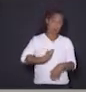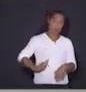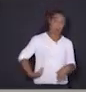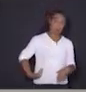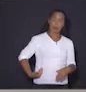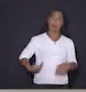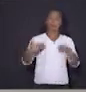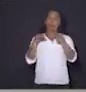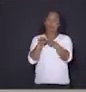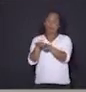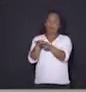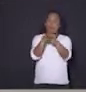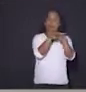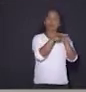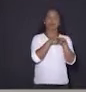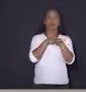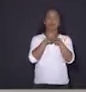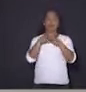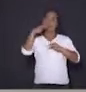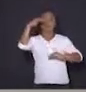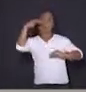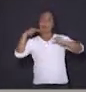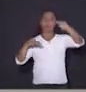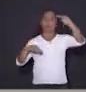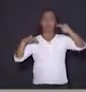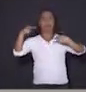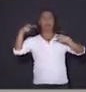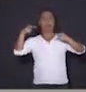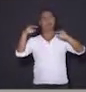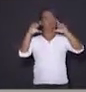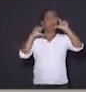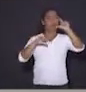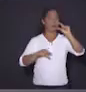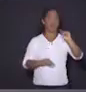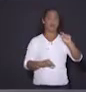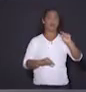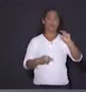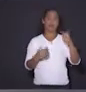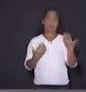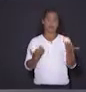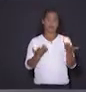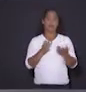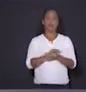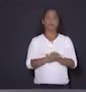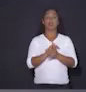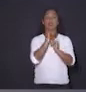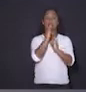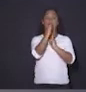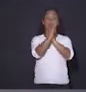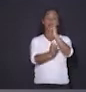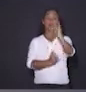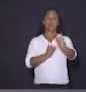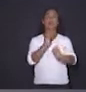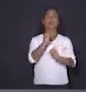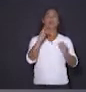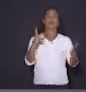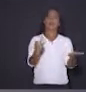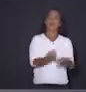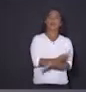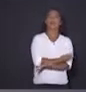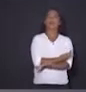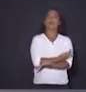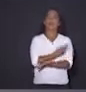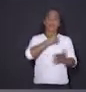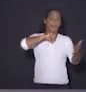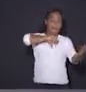na comunicação sejam minimizadas ou que sá superadas ea internet veio trazer quase uma